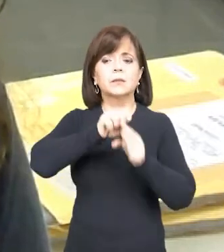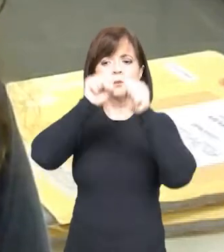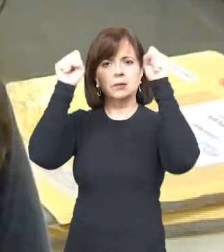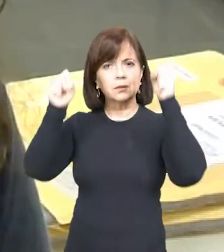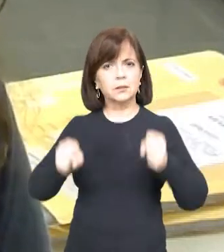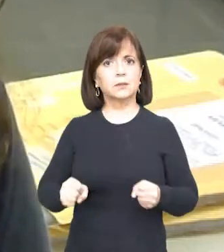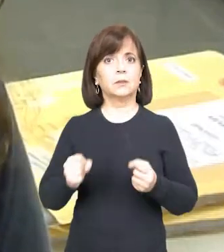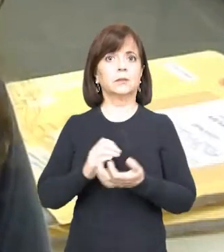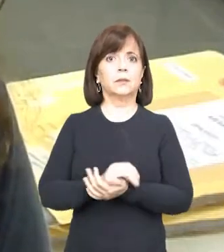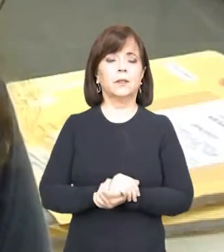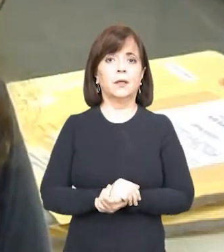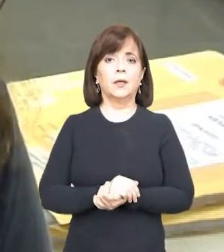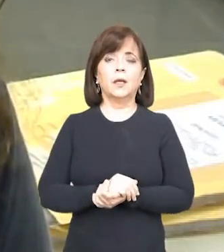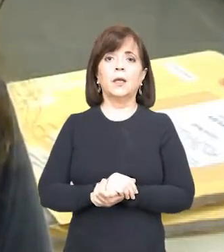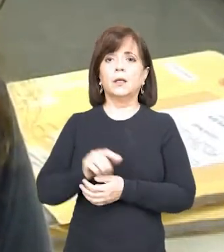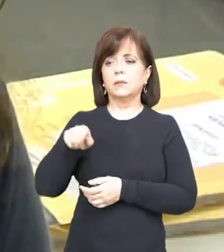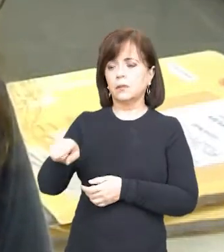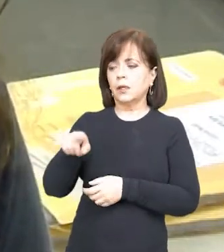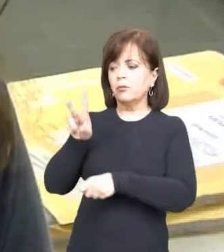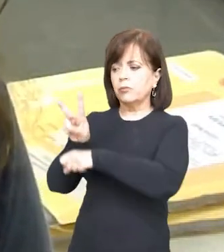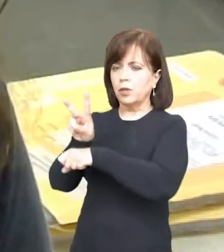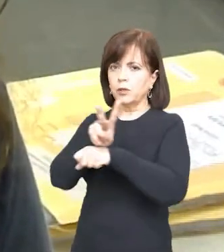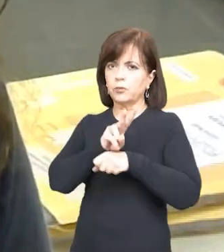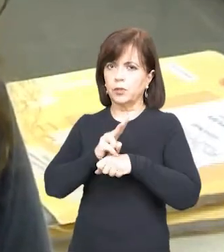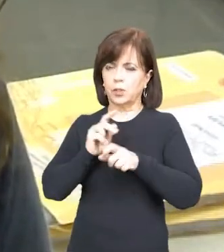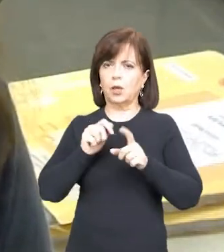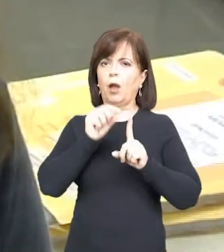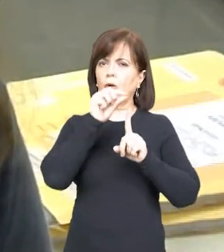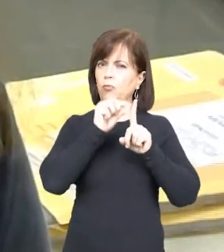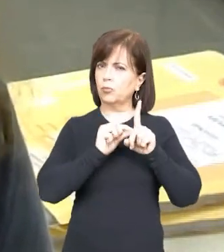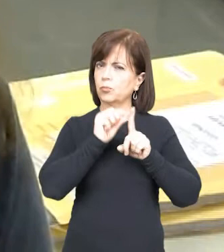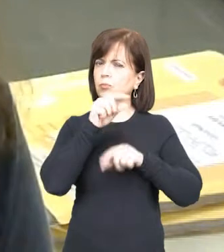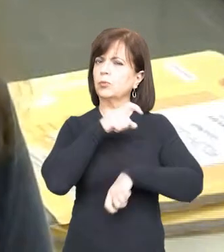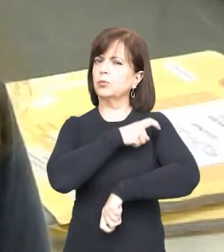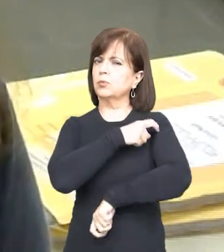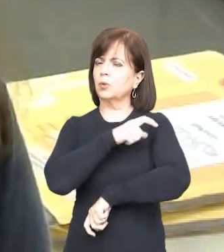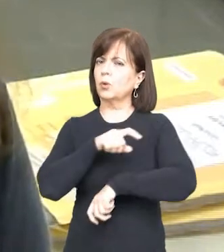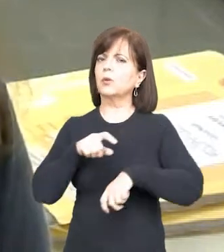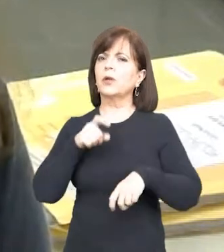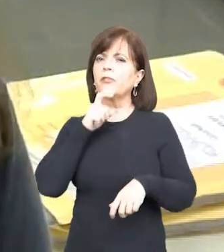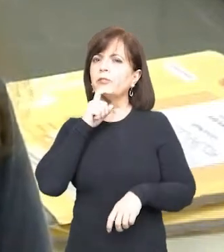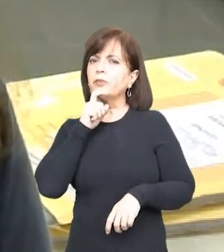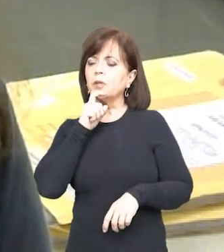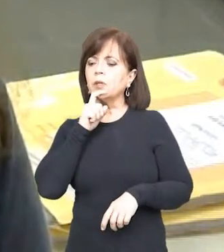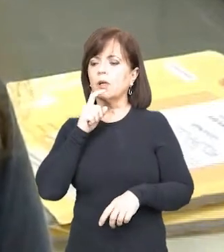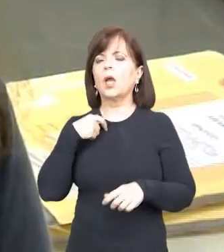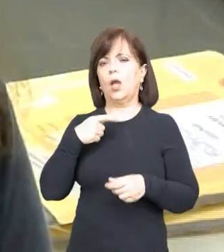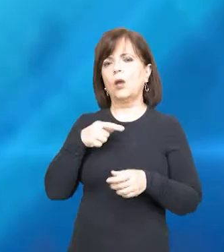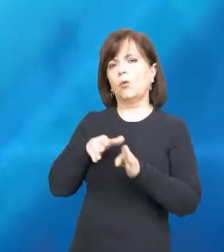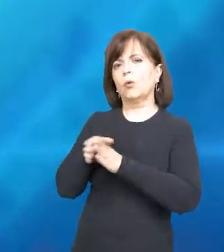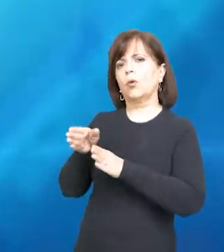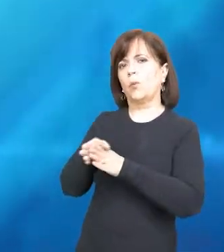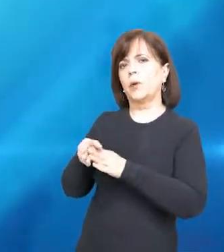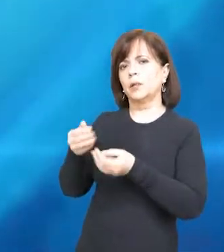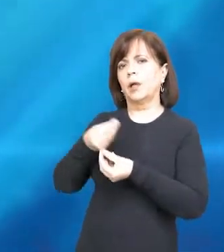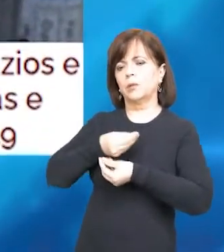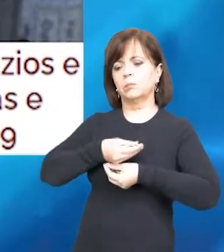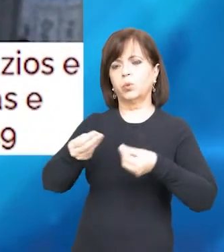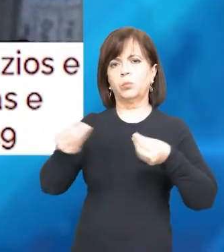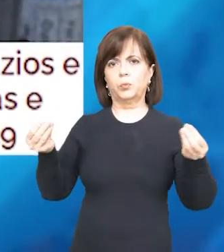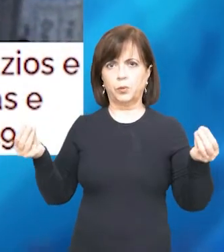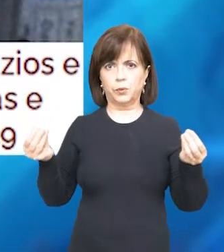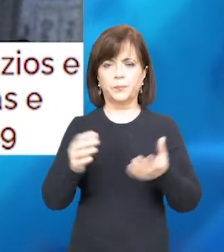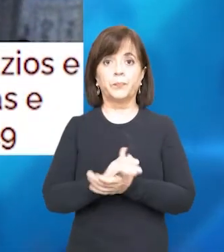sistema de verificação da temperatura, eu entendi por bem expedir essa recomendação.